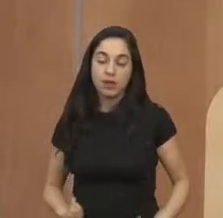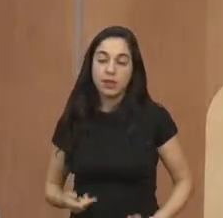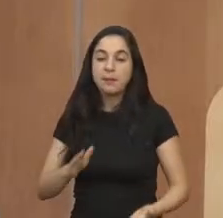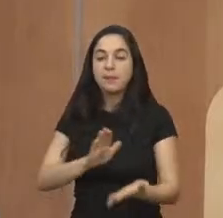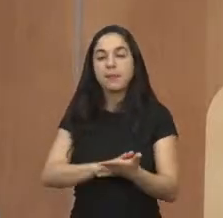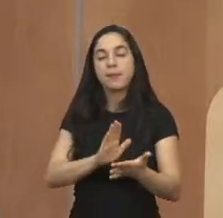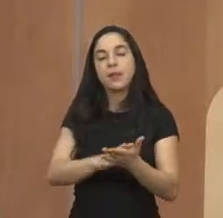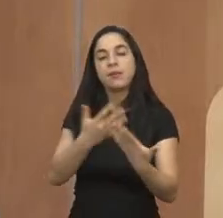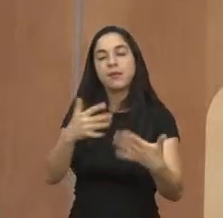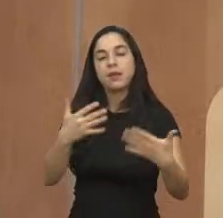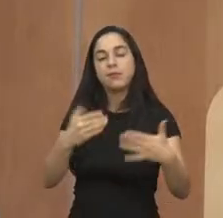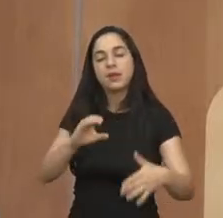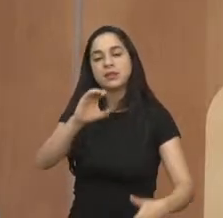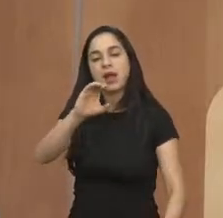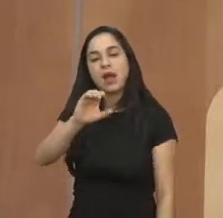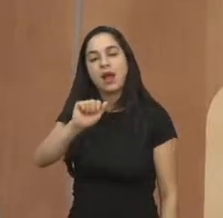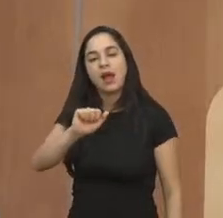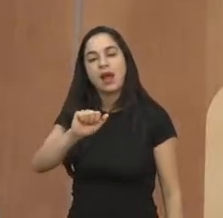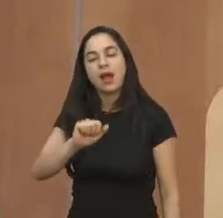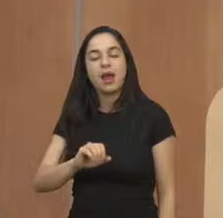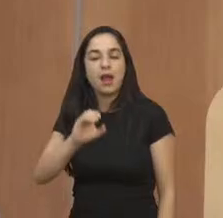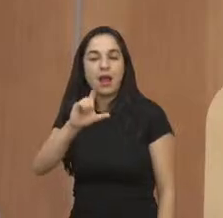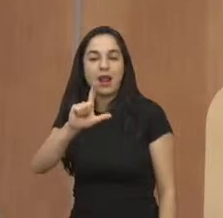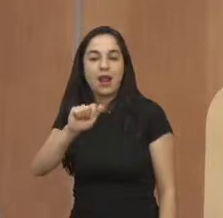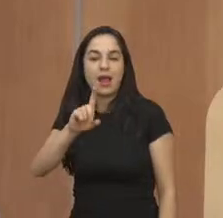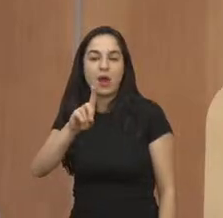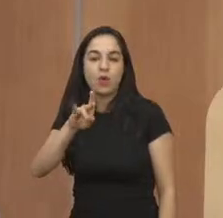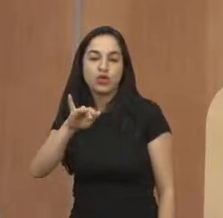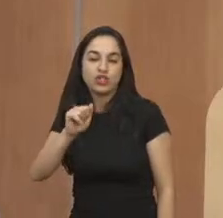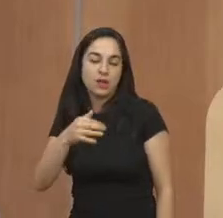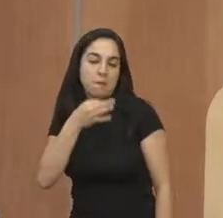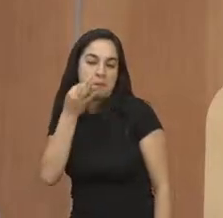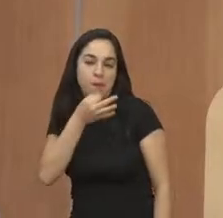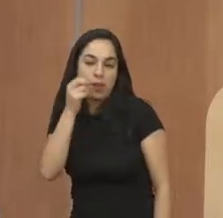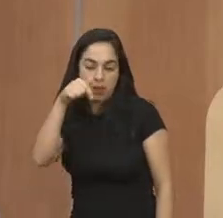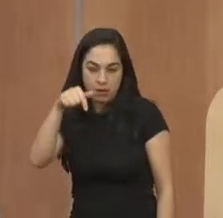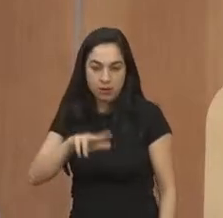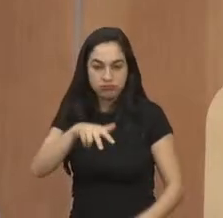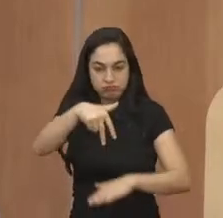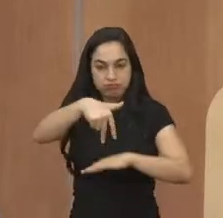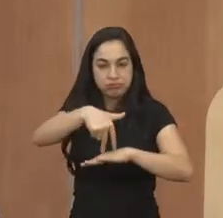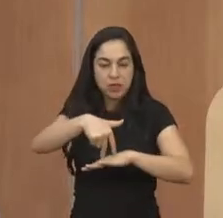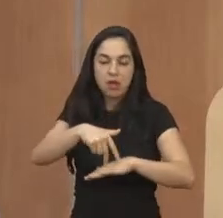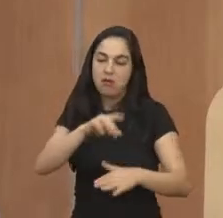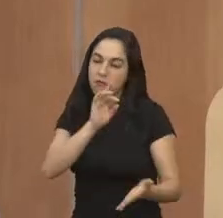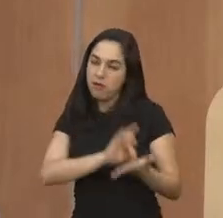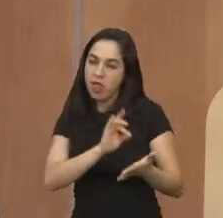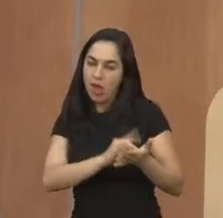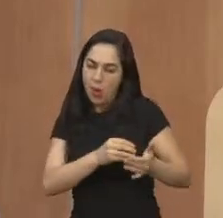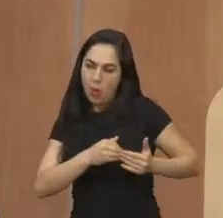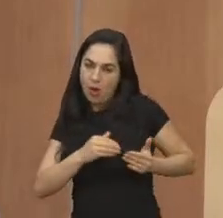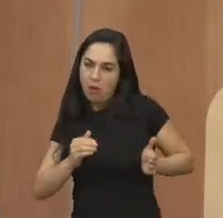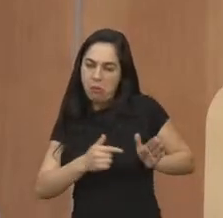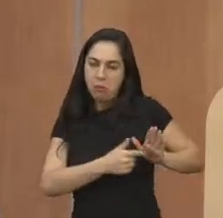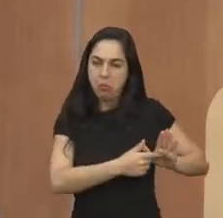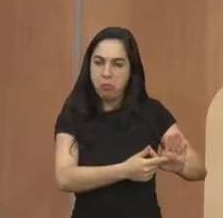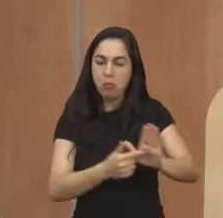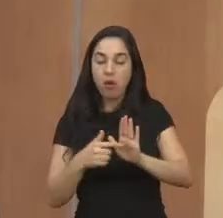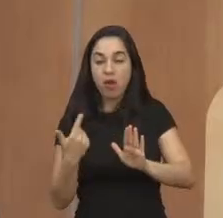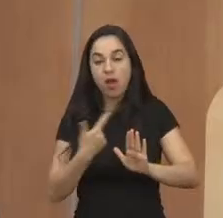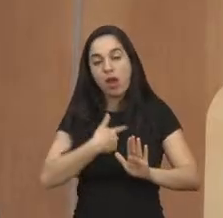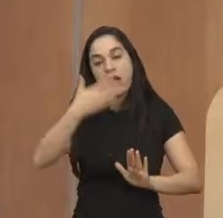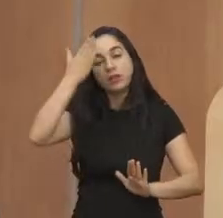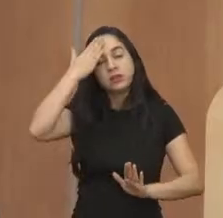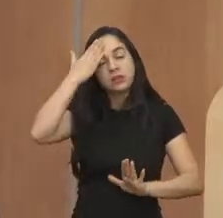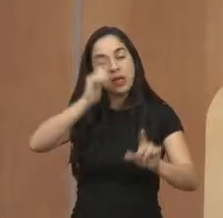né? Foram palavras muito assertivas, muito verdadeiras, muito do coração, e a gente sabe o quanto que é importante